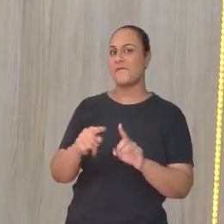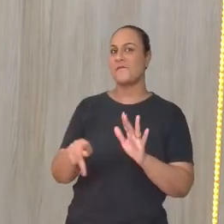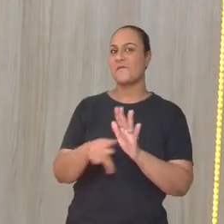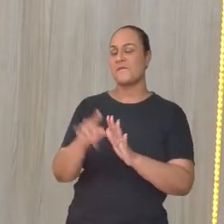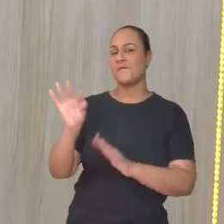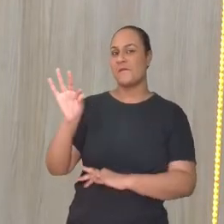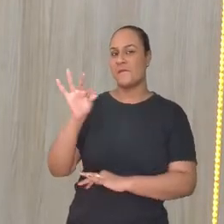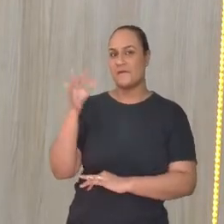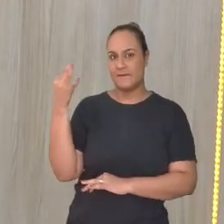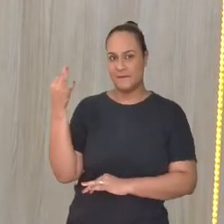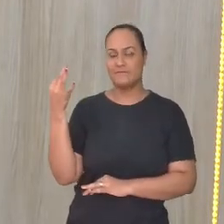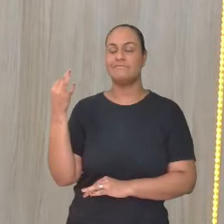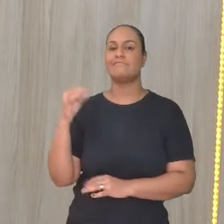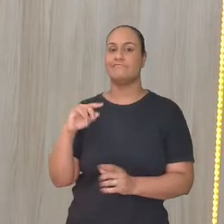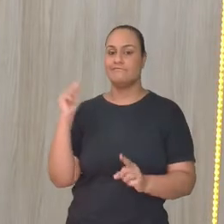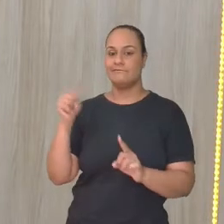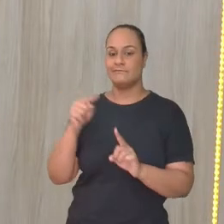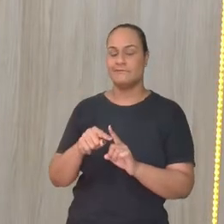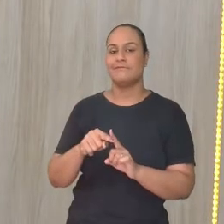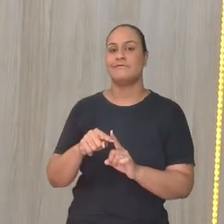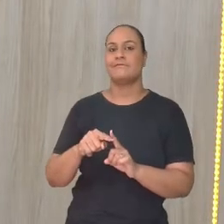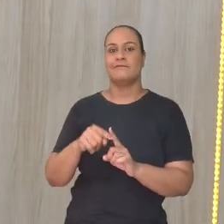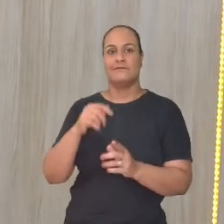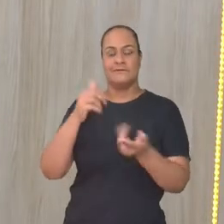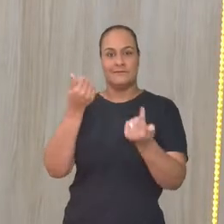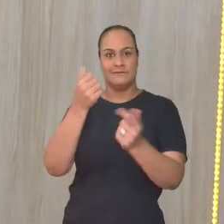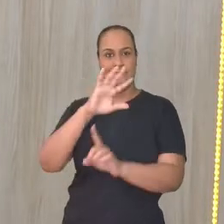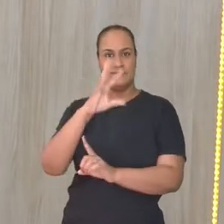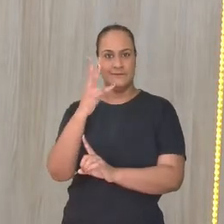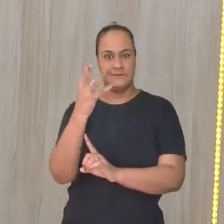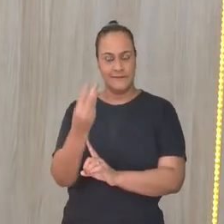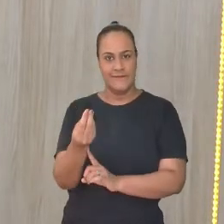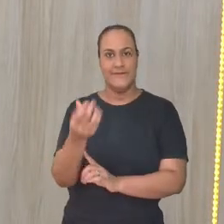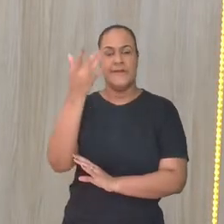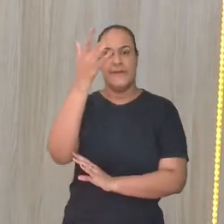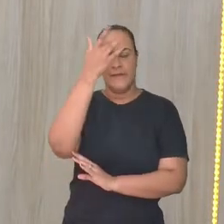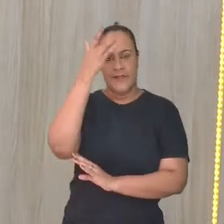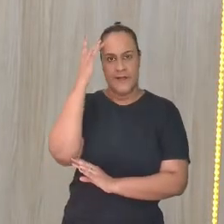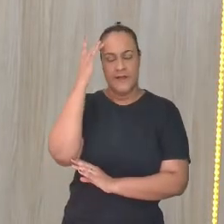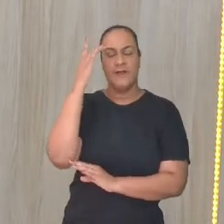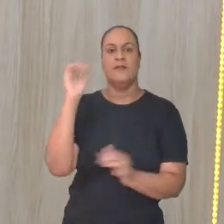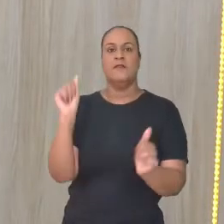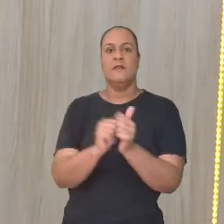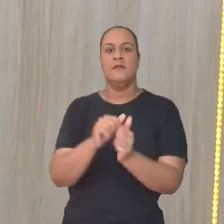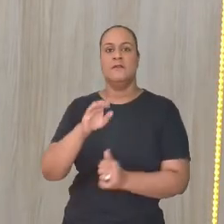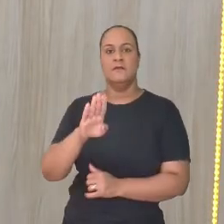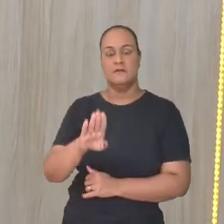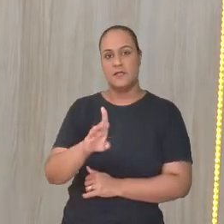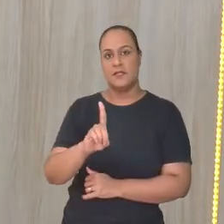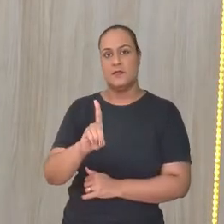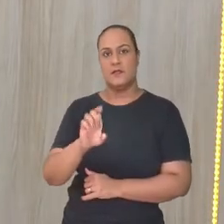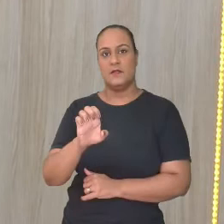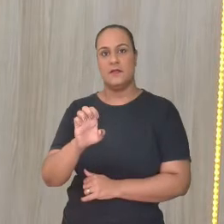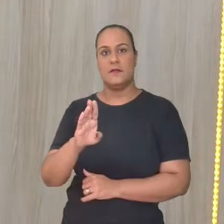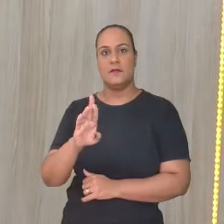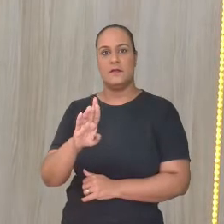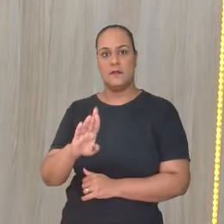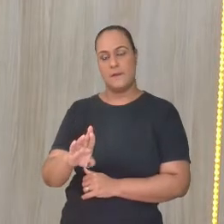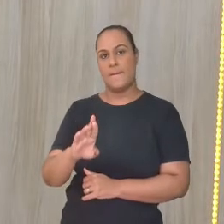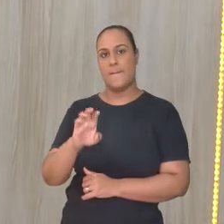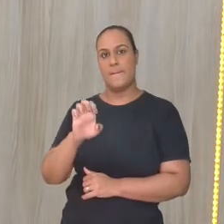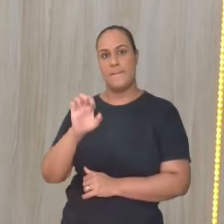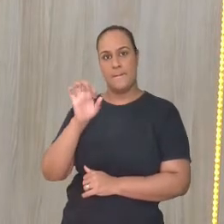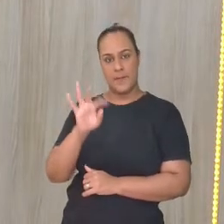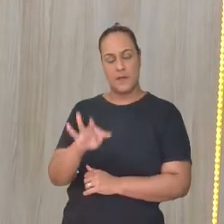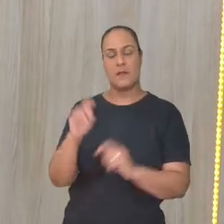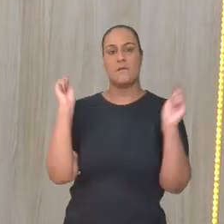né, essa missão artística francesa, que o pessoal ali, como Debré, a gente vai ver algumas imagens aqui, né, Debré eu